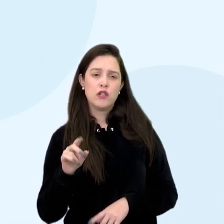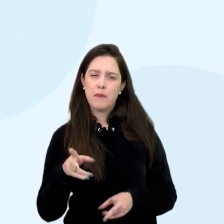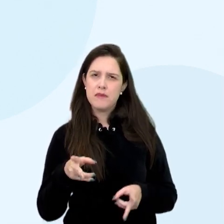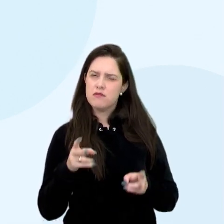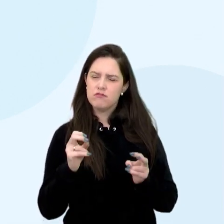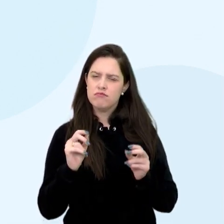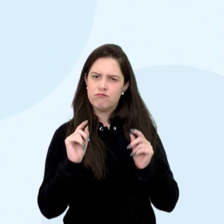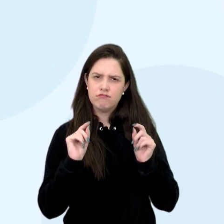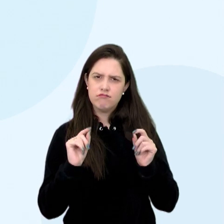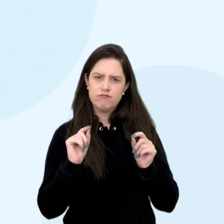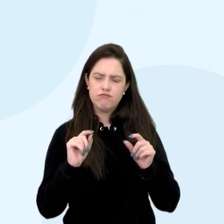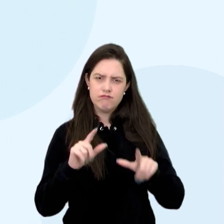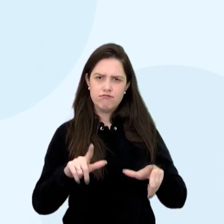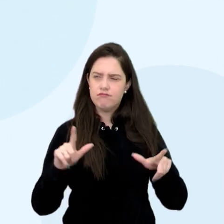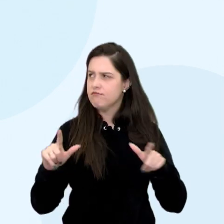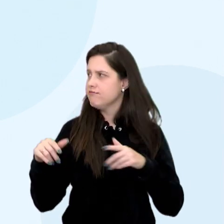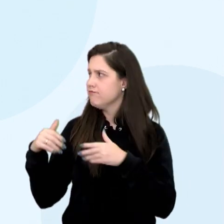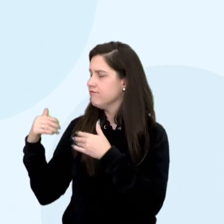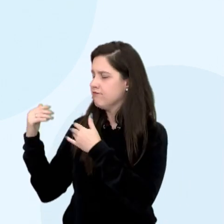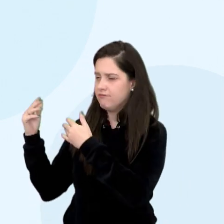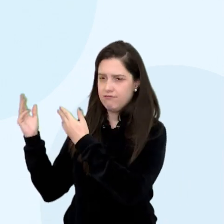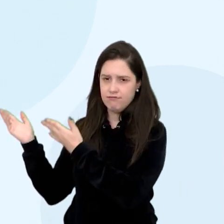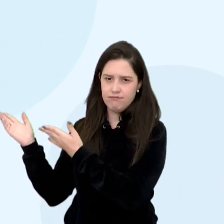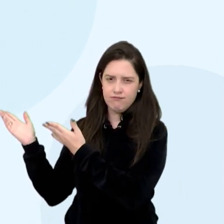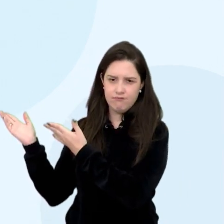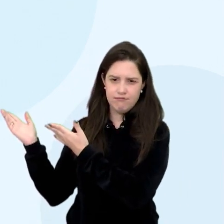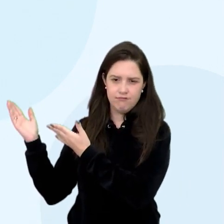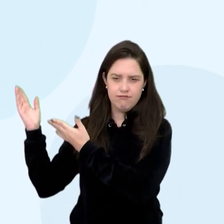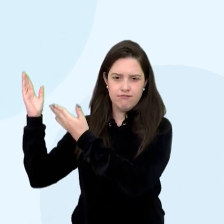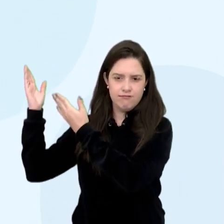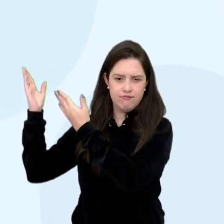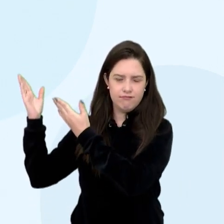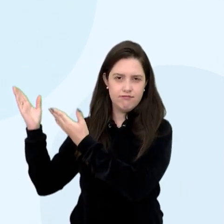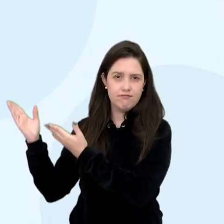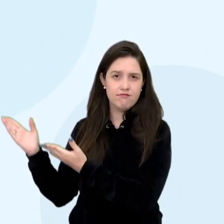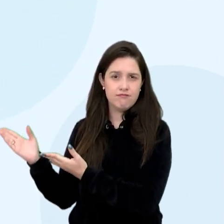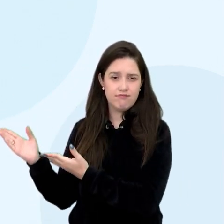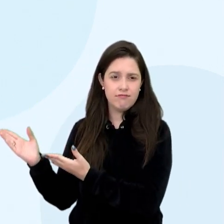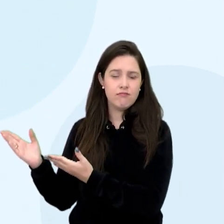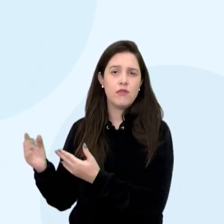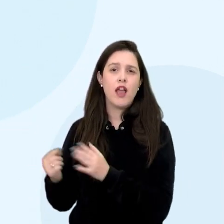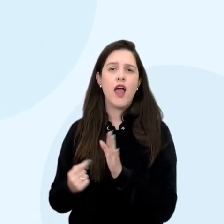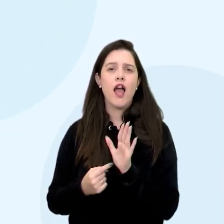aí nas imagens, né? Então ela é definida como? Pelo comportamento aí que apresentam, né,